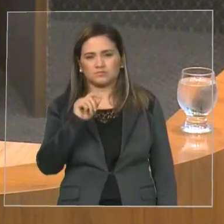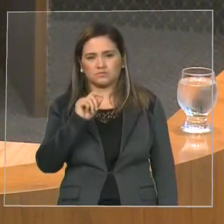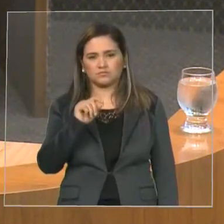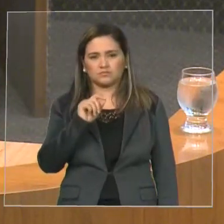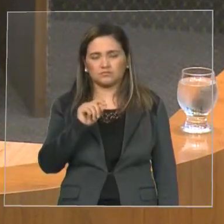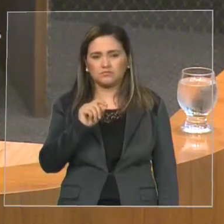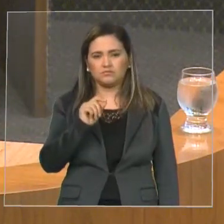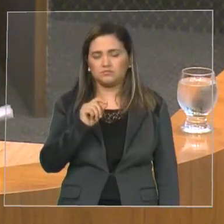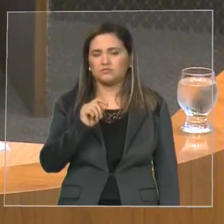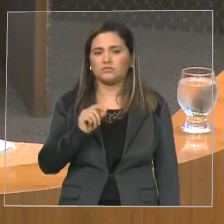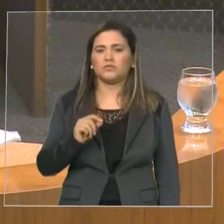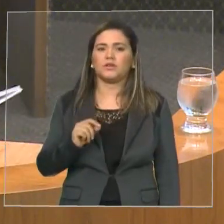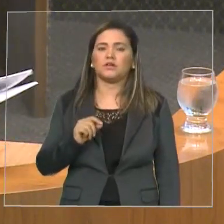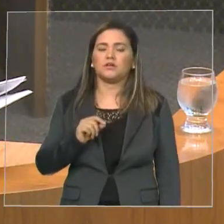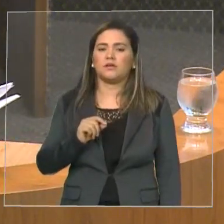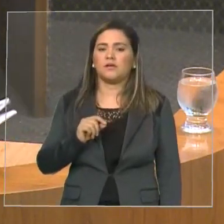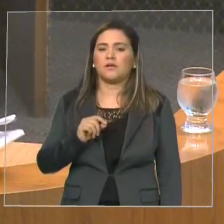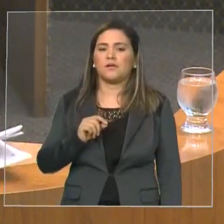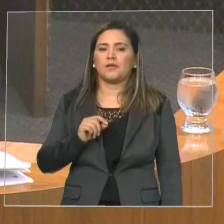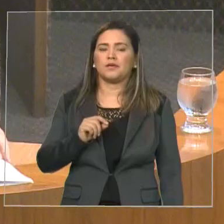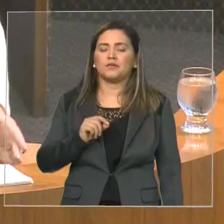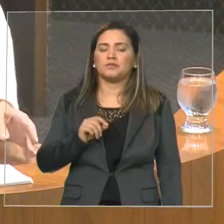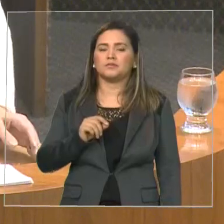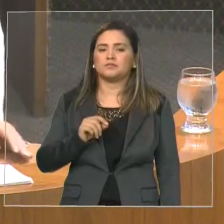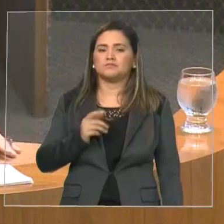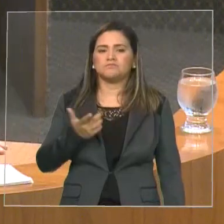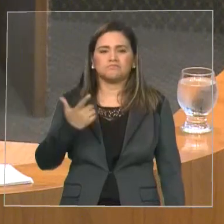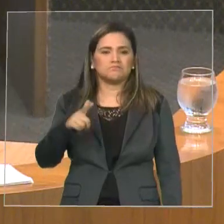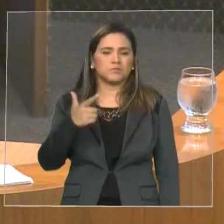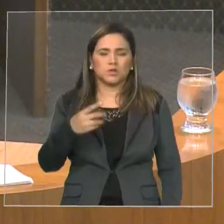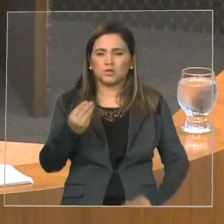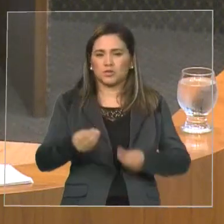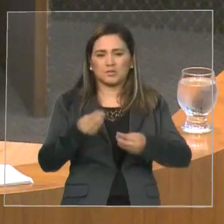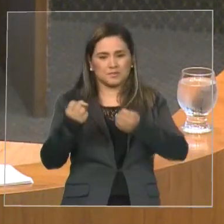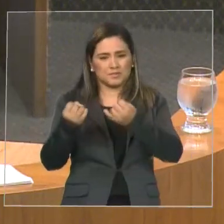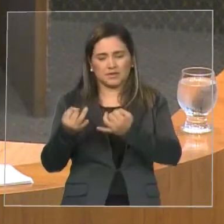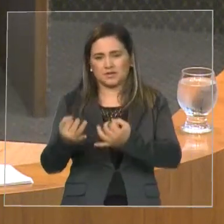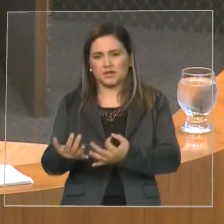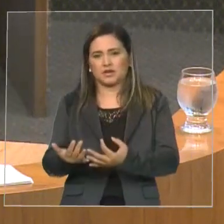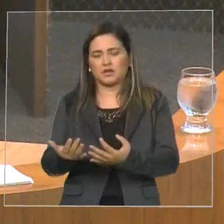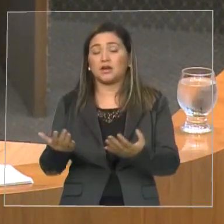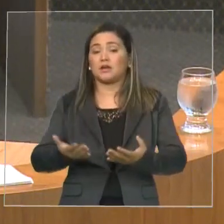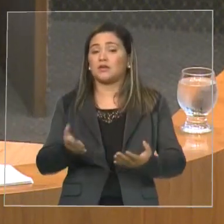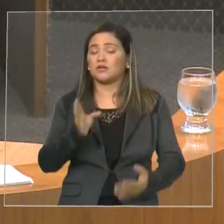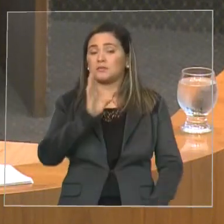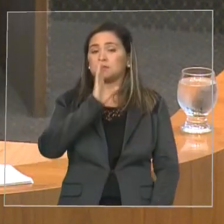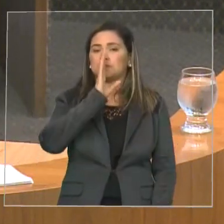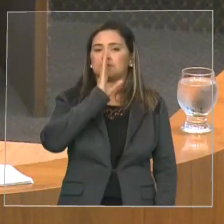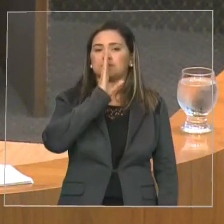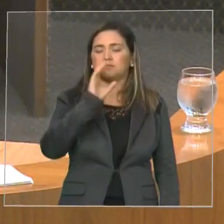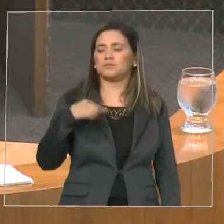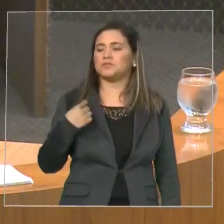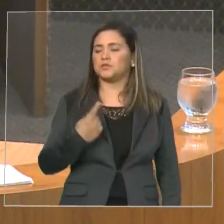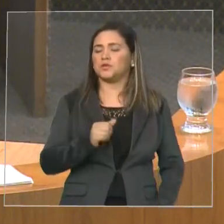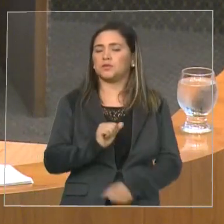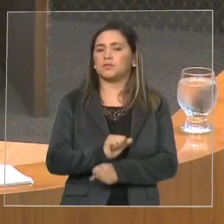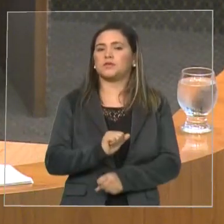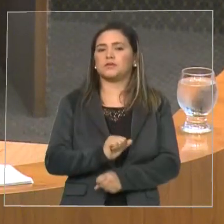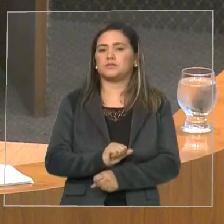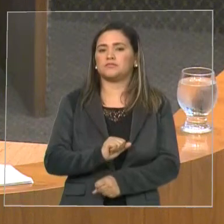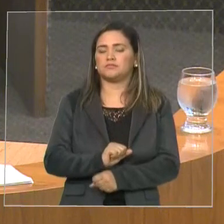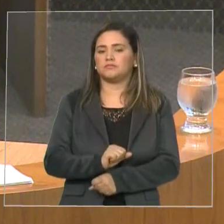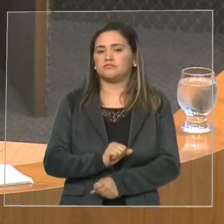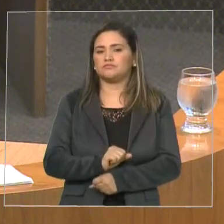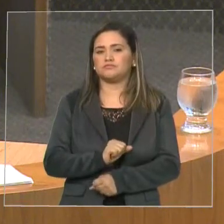contestar, se calaram e agora nós vamos aguardar a imediata